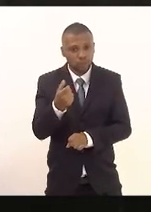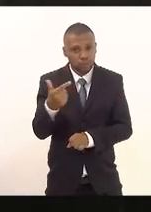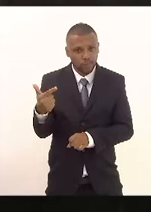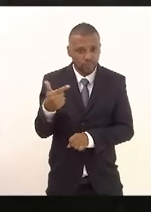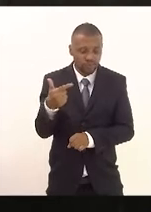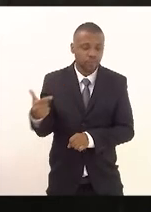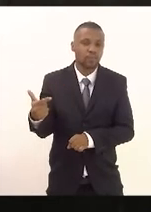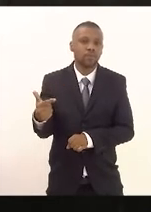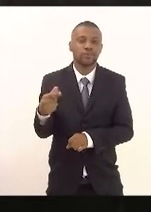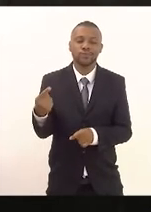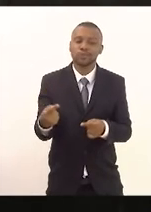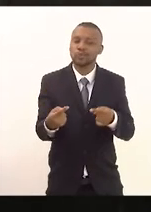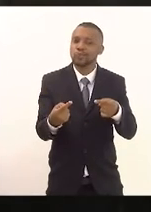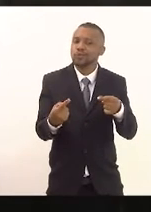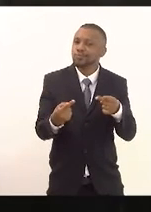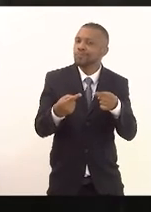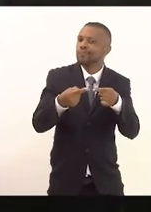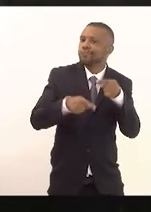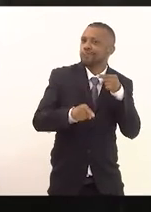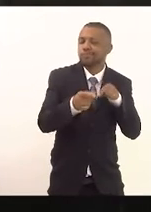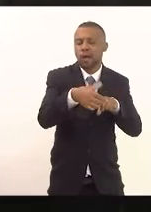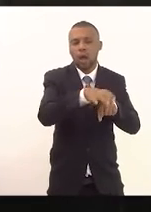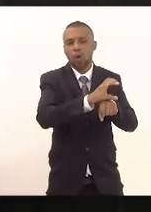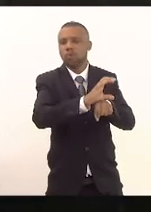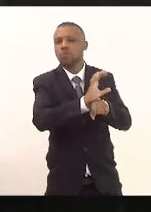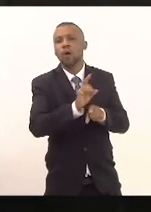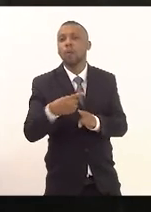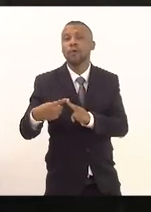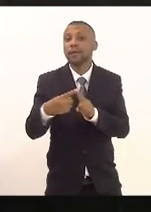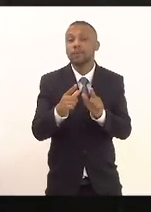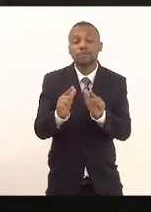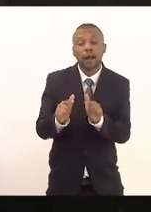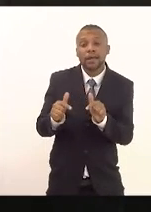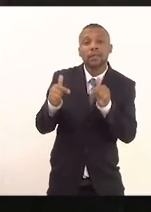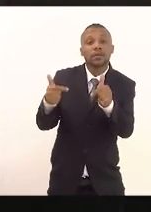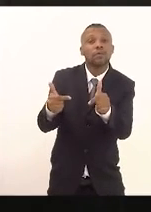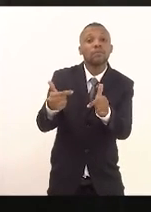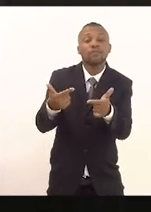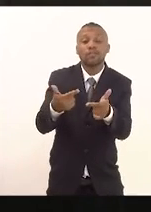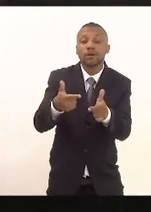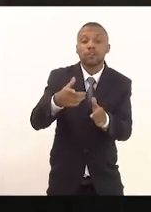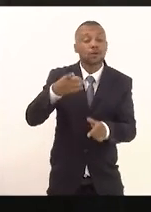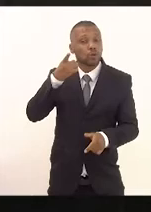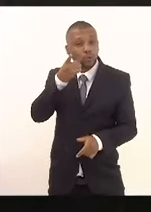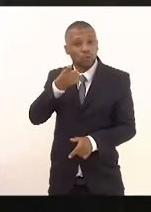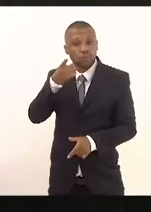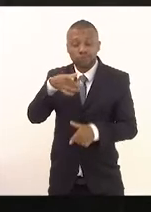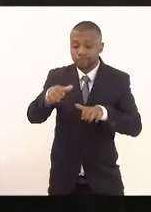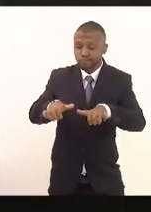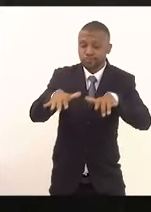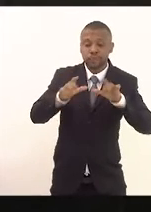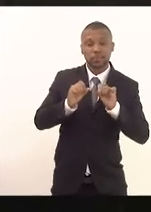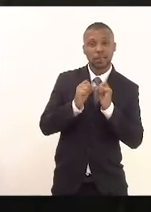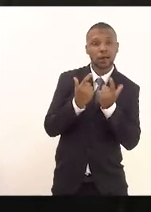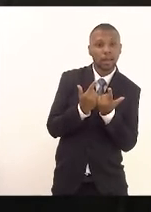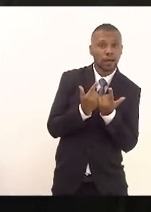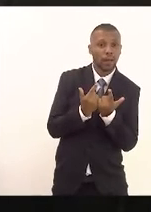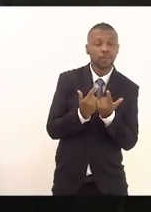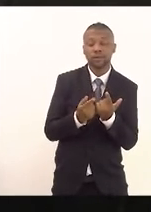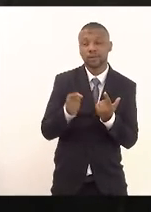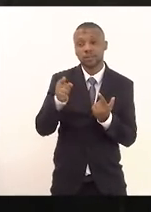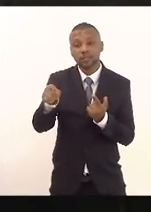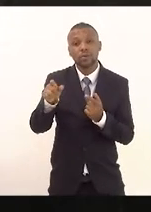seria inconstitucional porque foi de iniciativa parlamentar e essa seria uma iniciativa